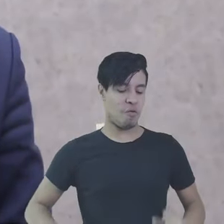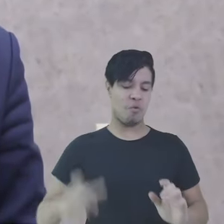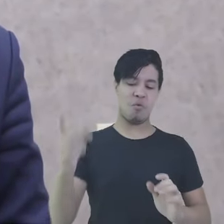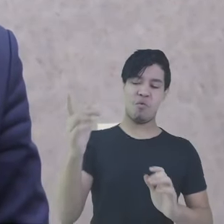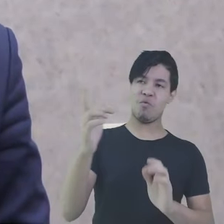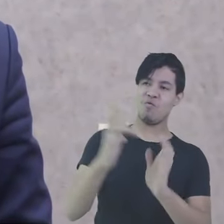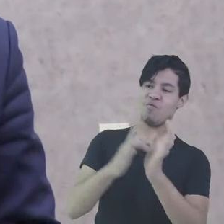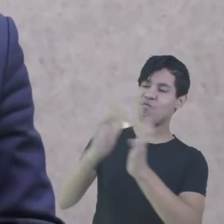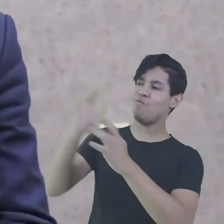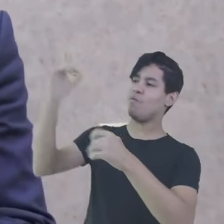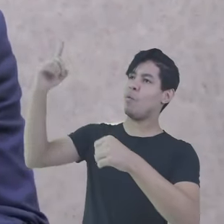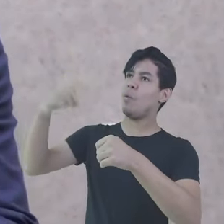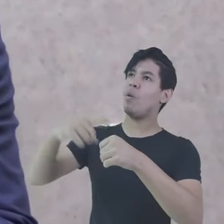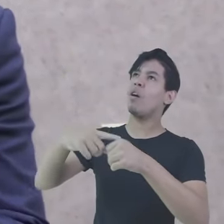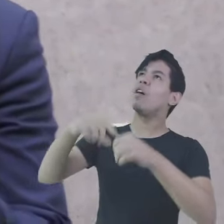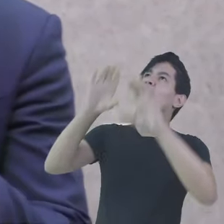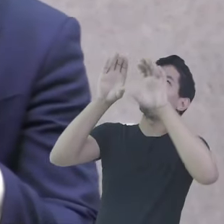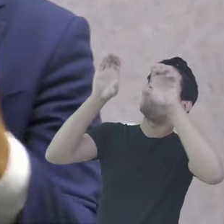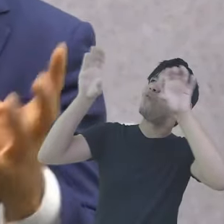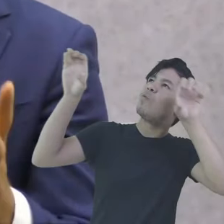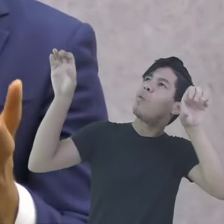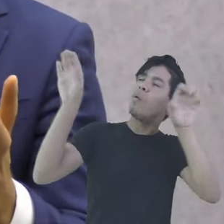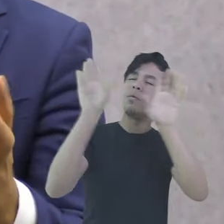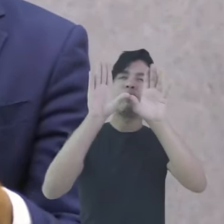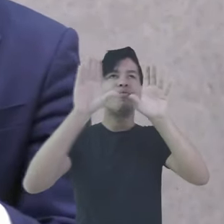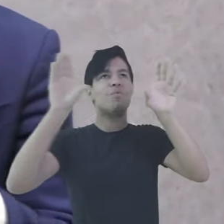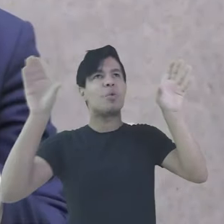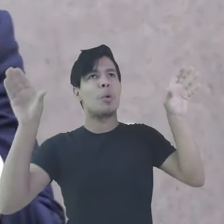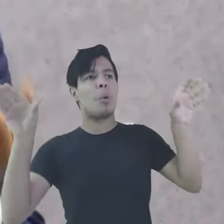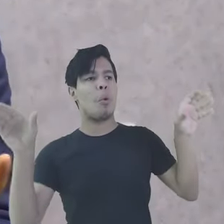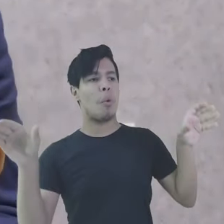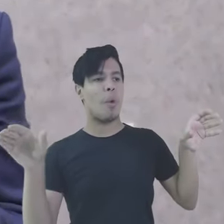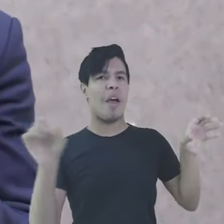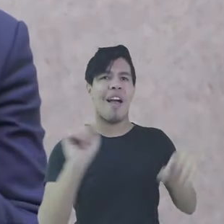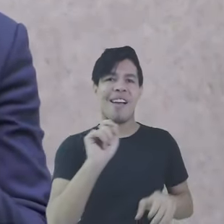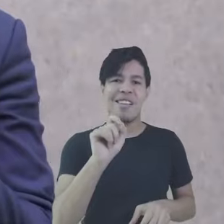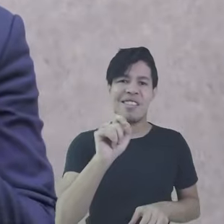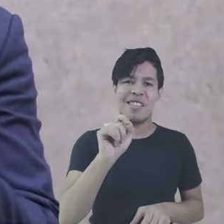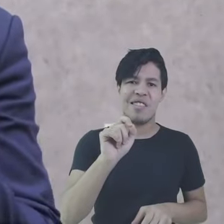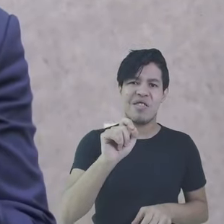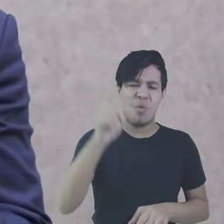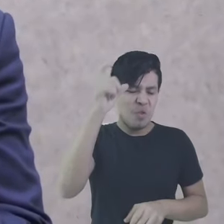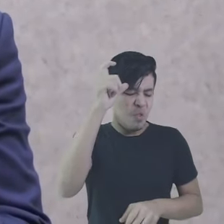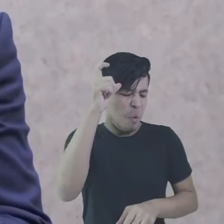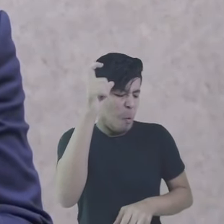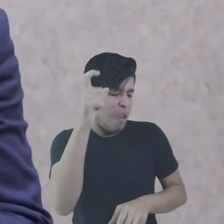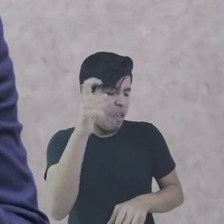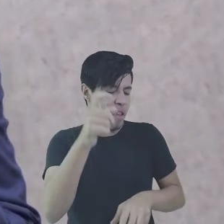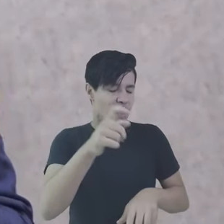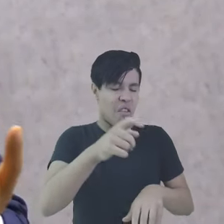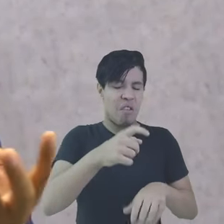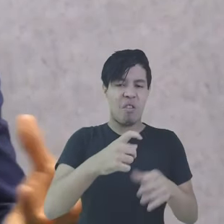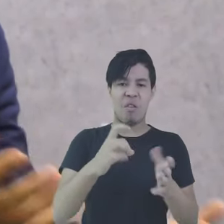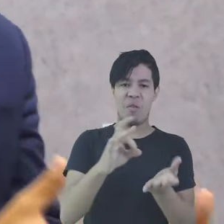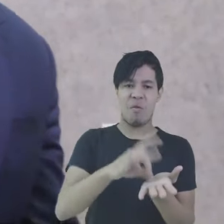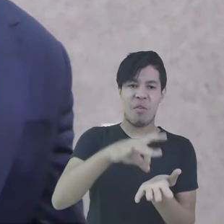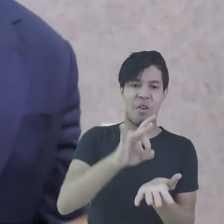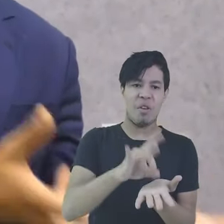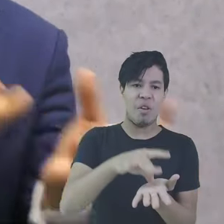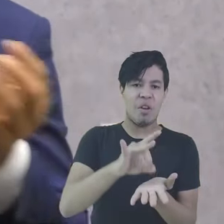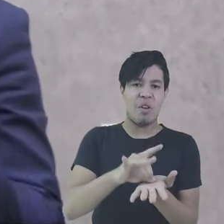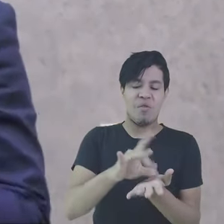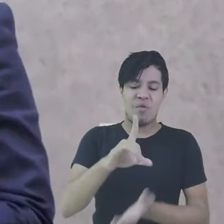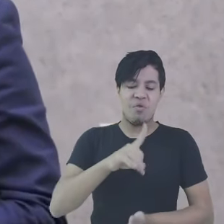vindo nas nuvens do céu. Veja, aqueles que transpassaram Cristo, os principais inimigos da verdade, vão ressuscitar numa ressurreição